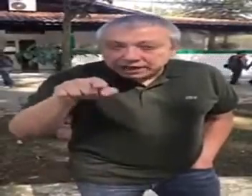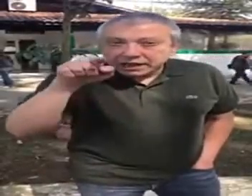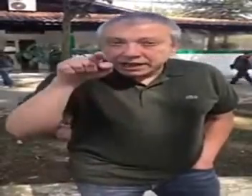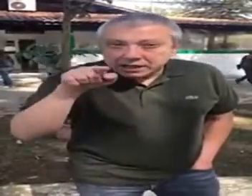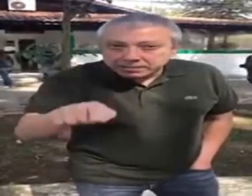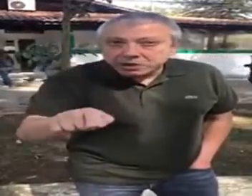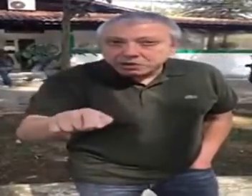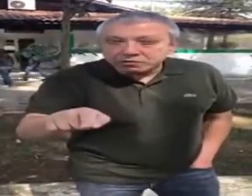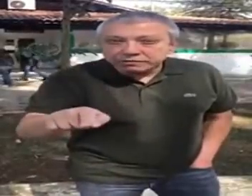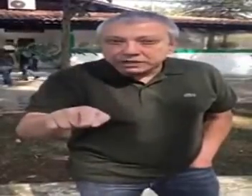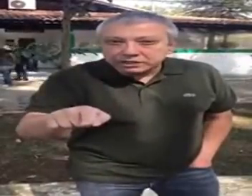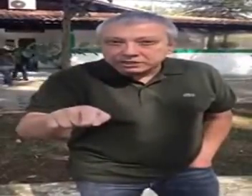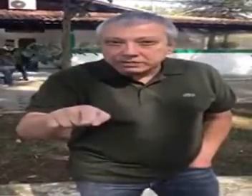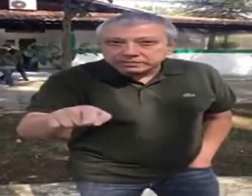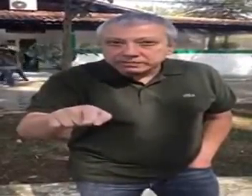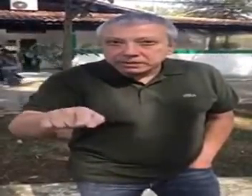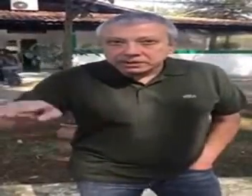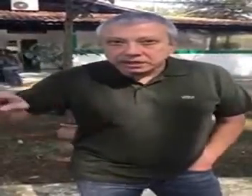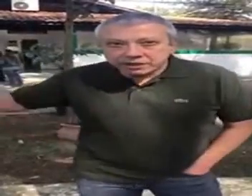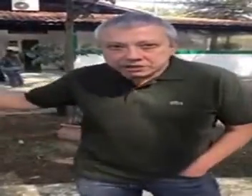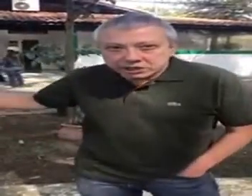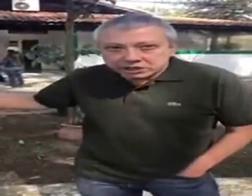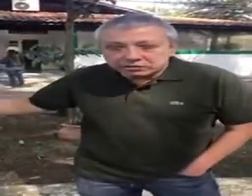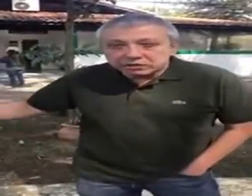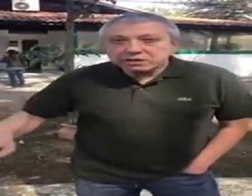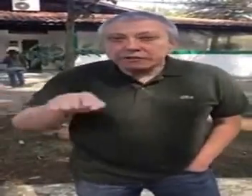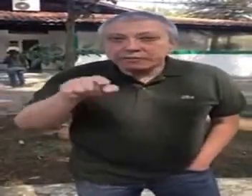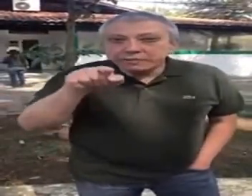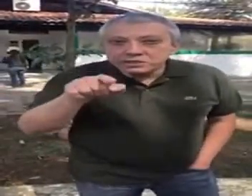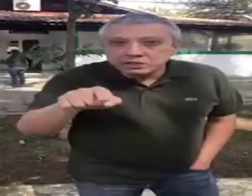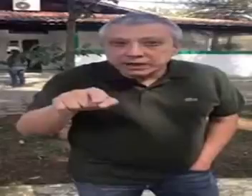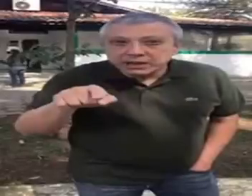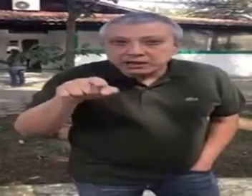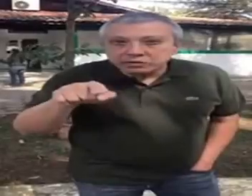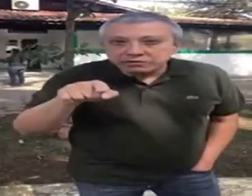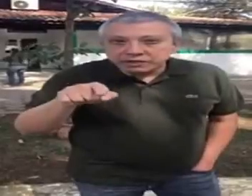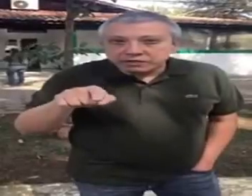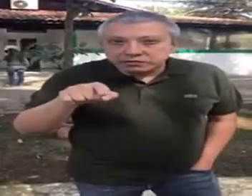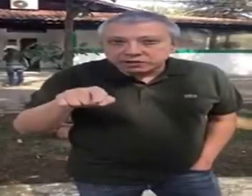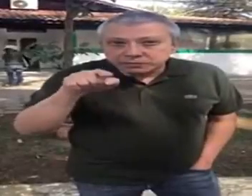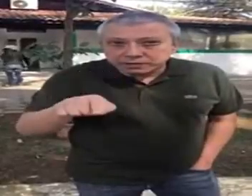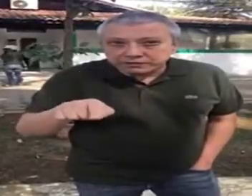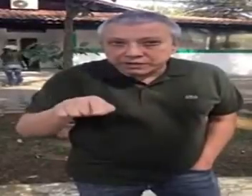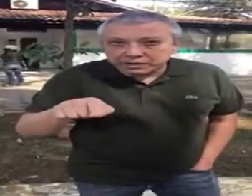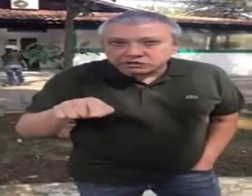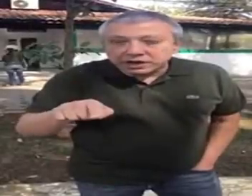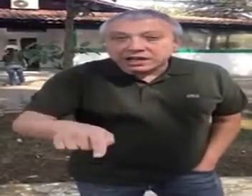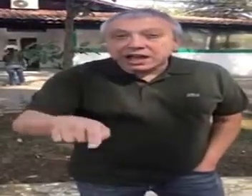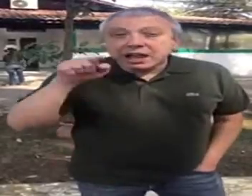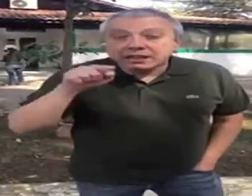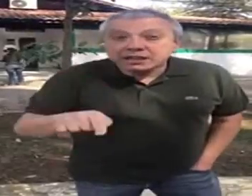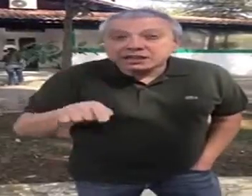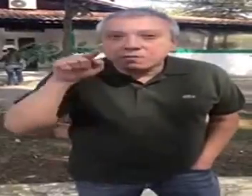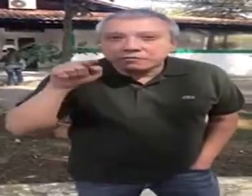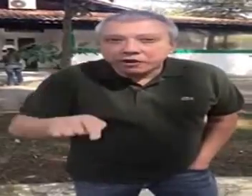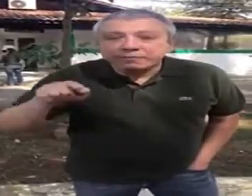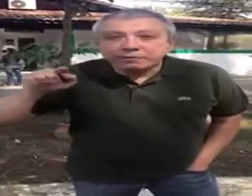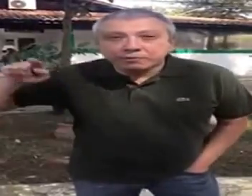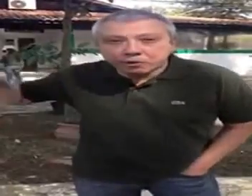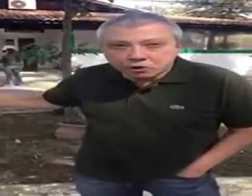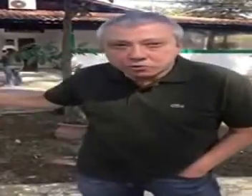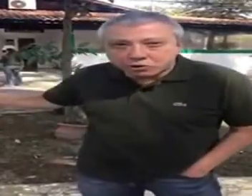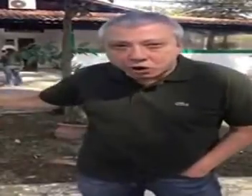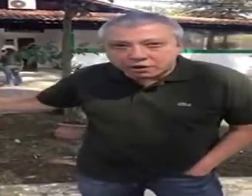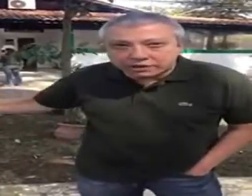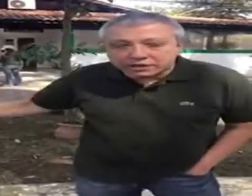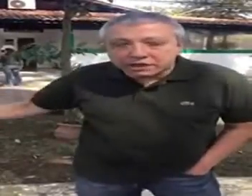João Dória recebeu o convite, está viajando. Foi pedido para ele, inclusive, fazer os convites para os prefeitos regionais. Assim como foi